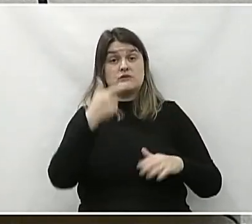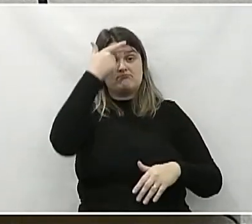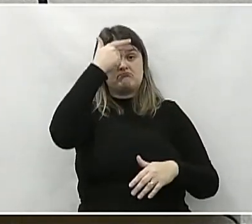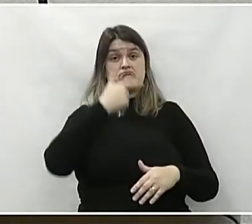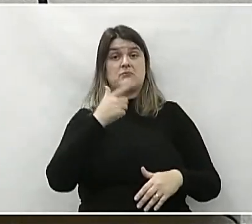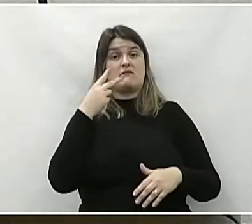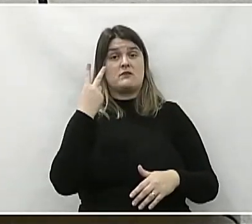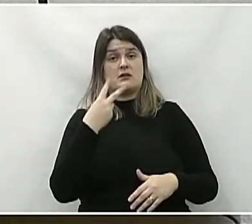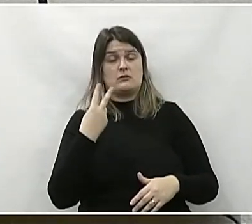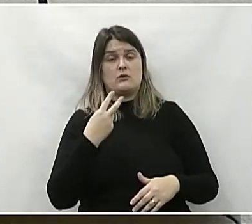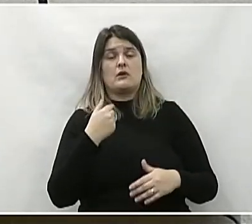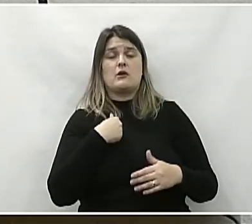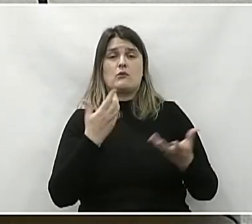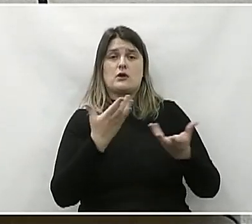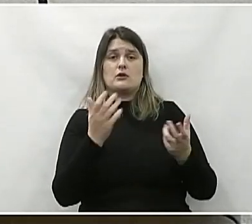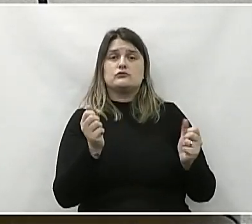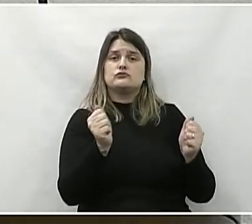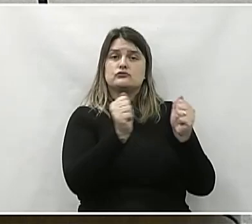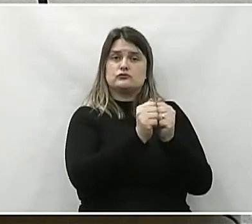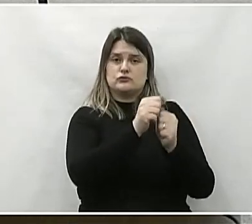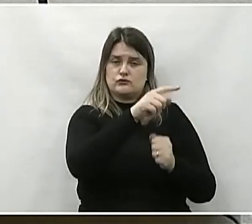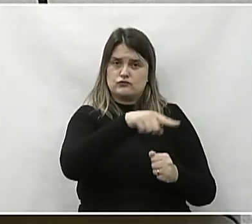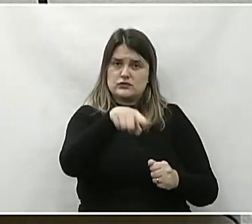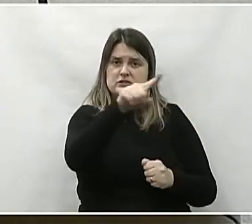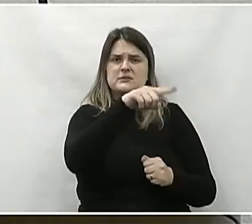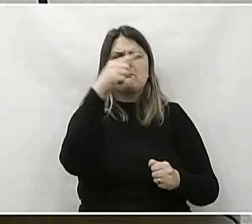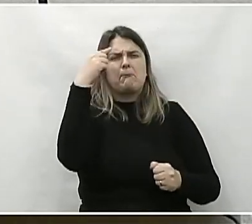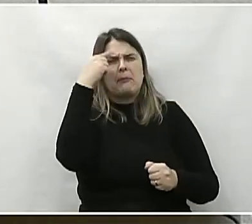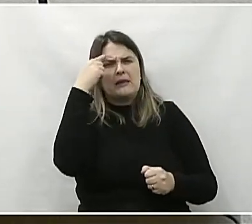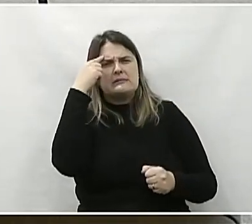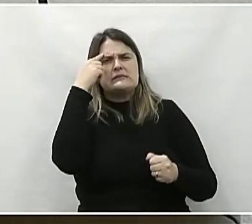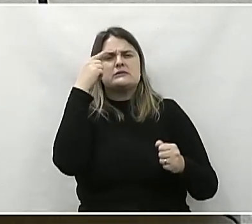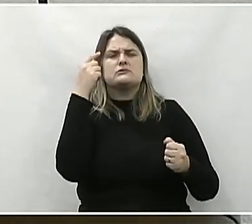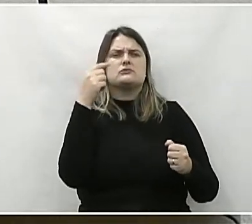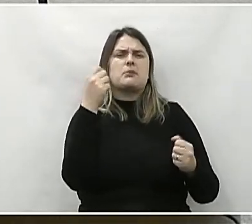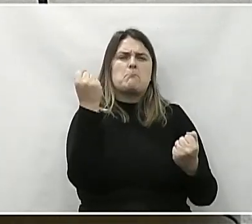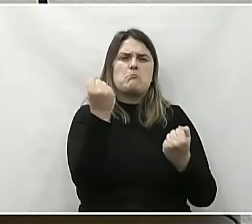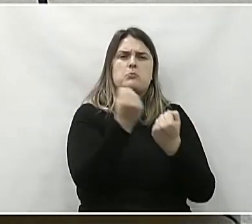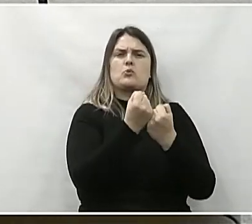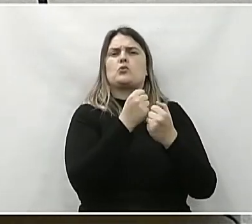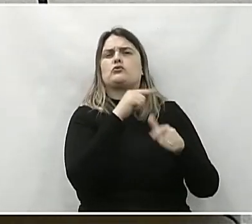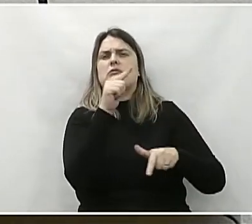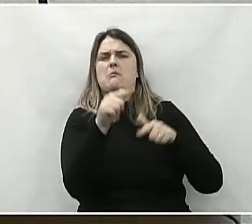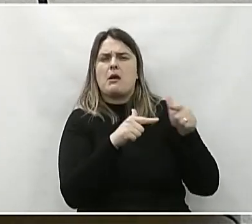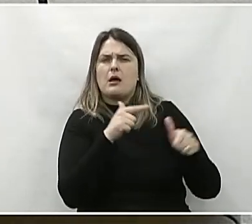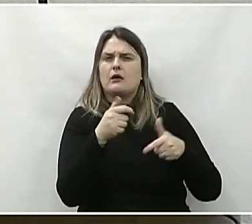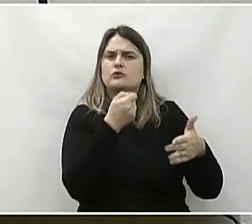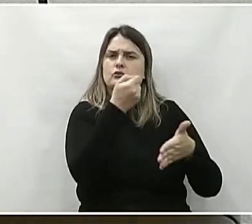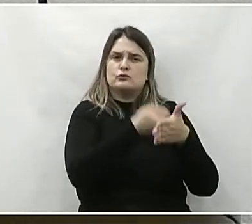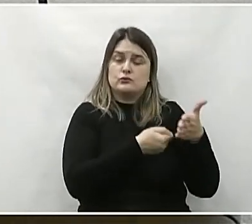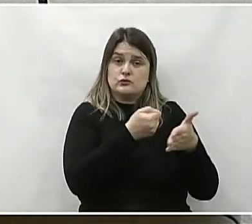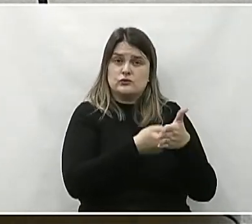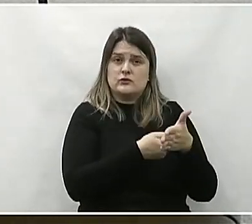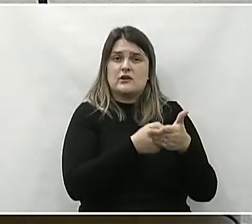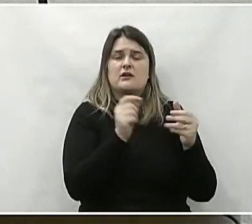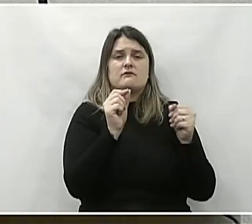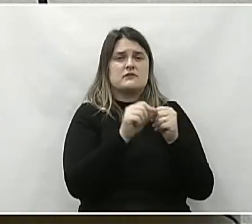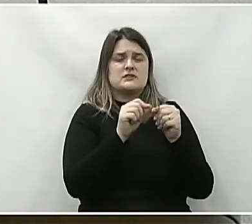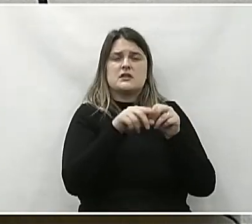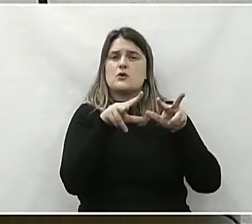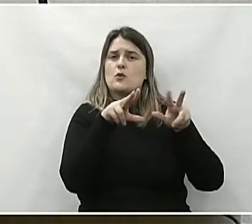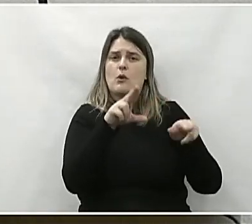casa é poder estar junto com vocês pensando trabalhando conquistando lutando e fazendo com que